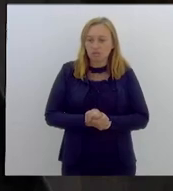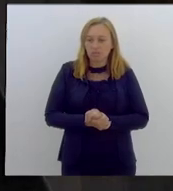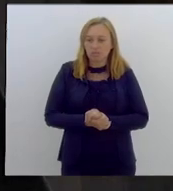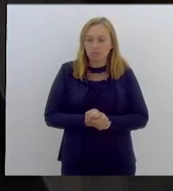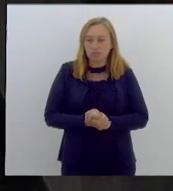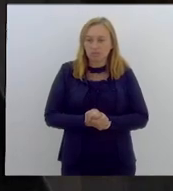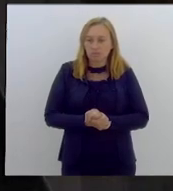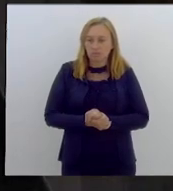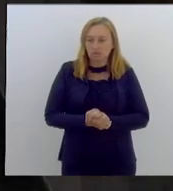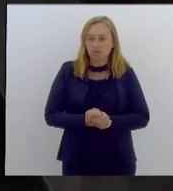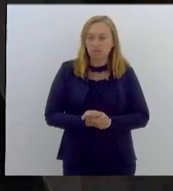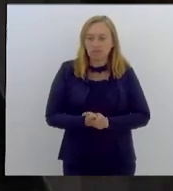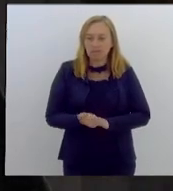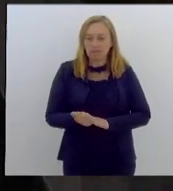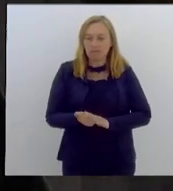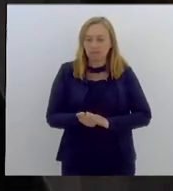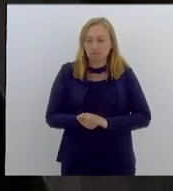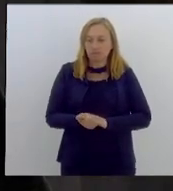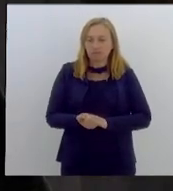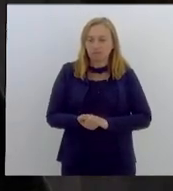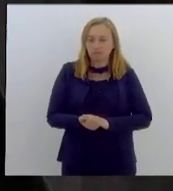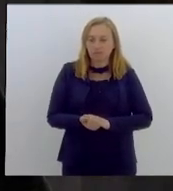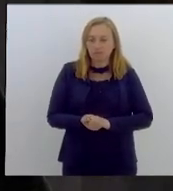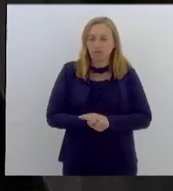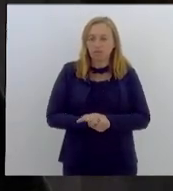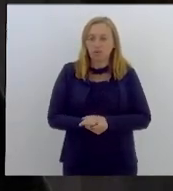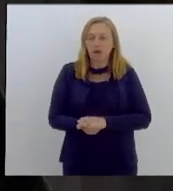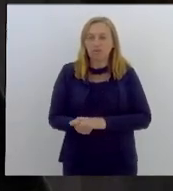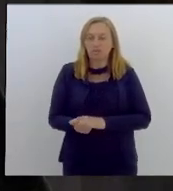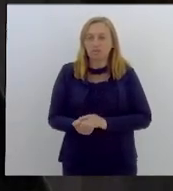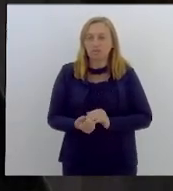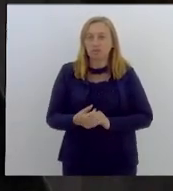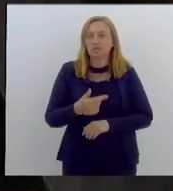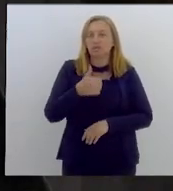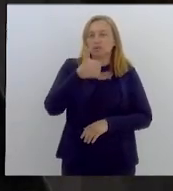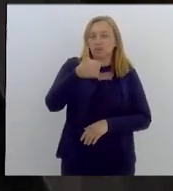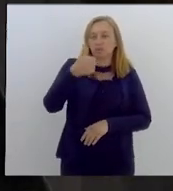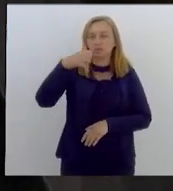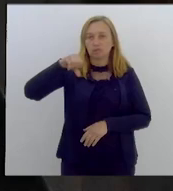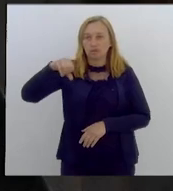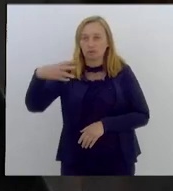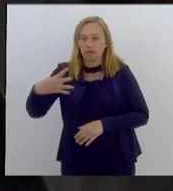nas leis complementares 192 e 194.